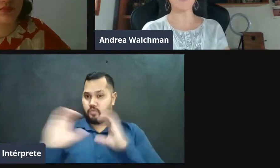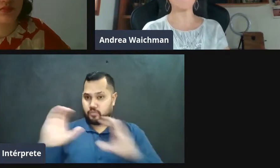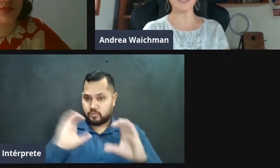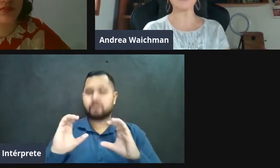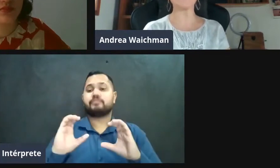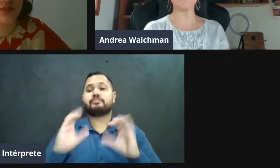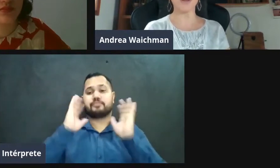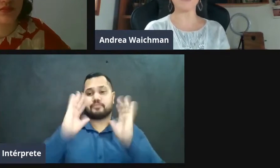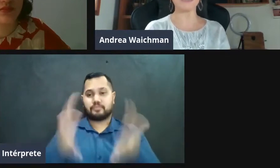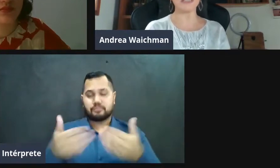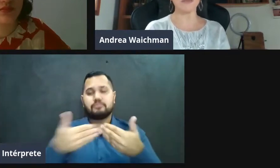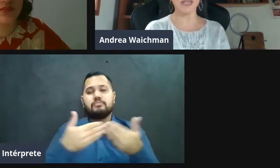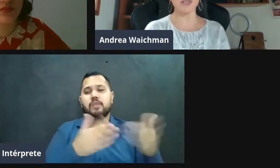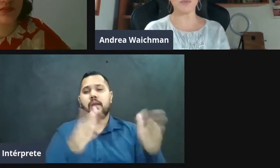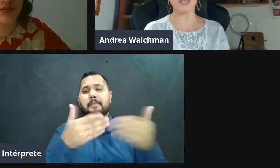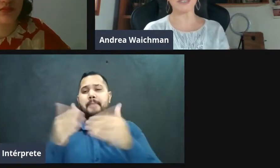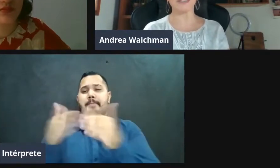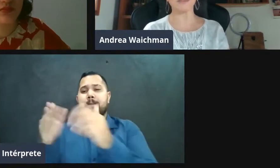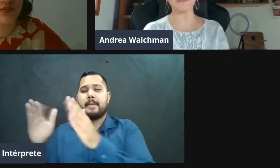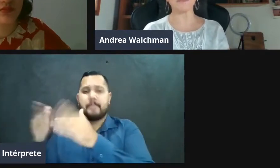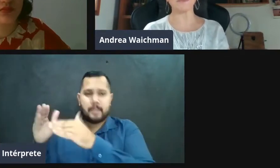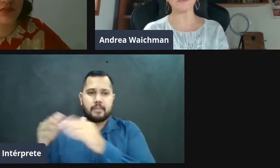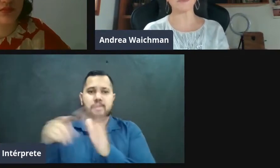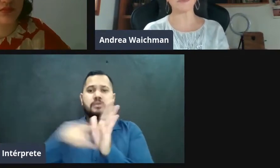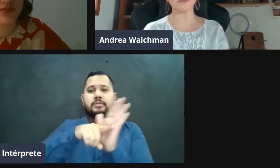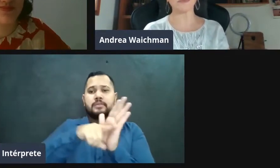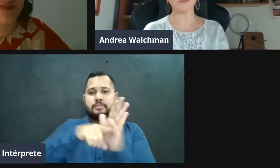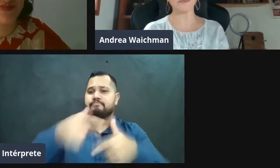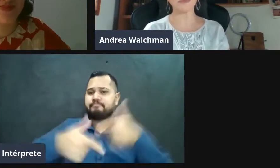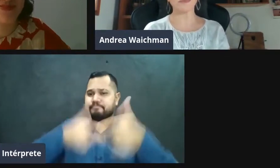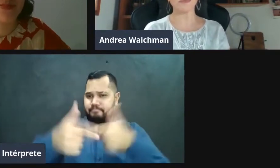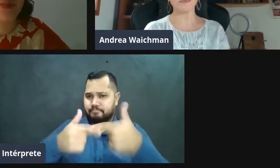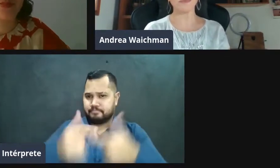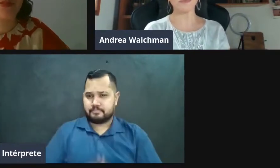possa ampliar e aprimorar nossas atividades de pesquisa.